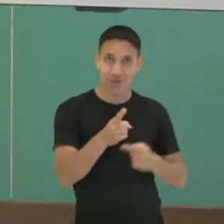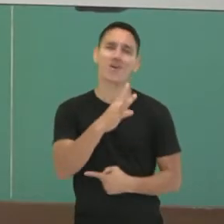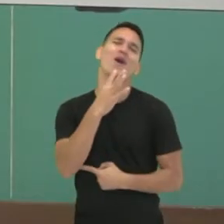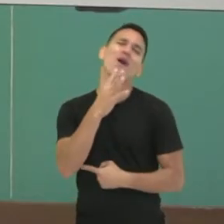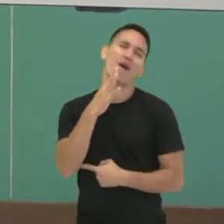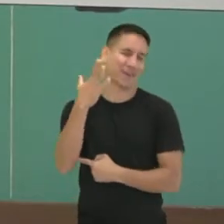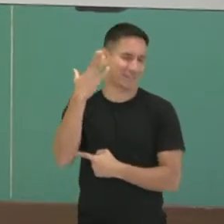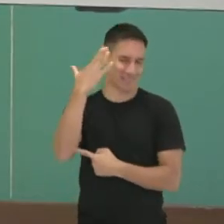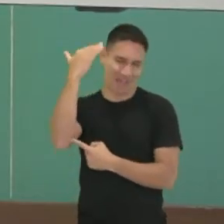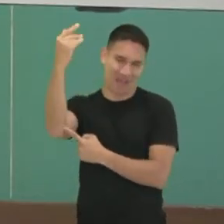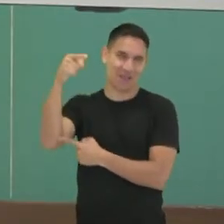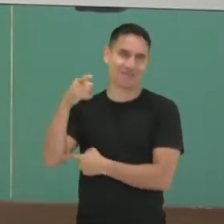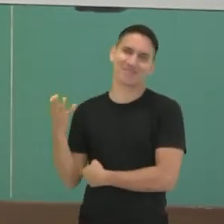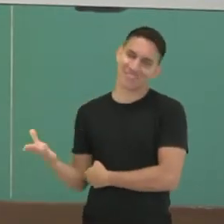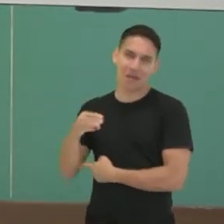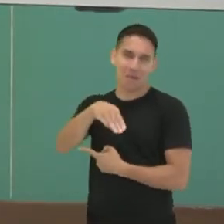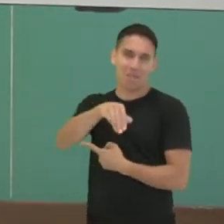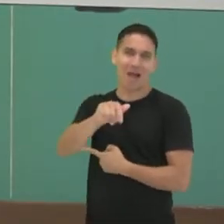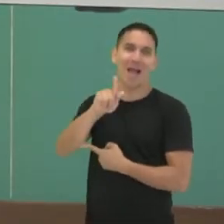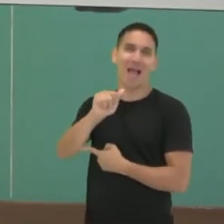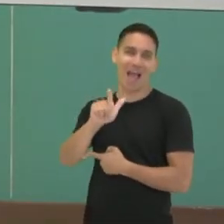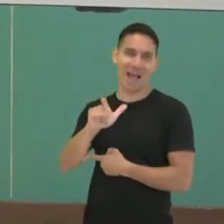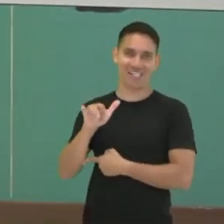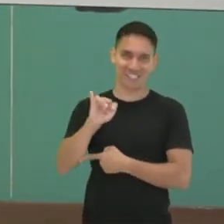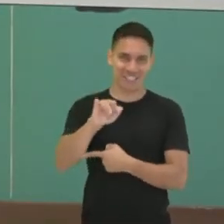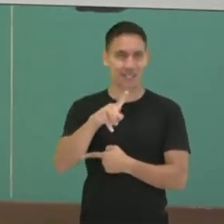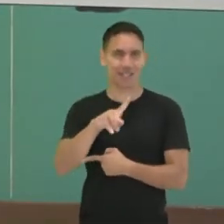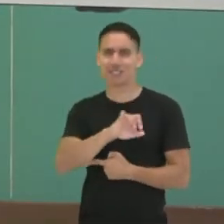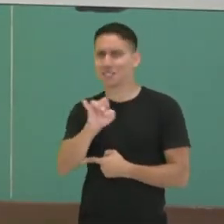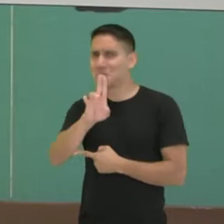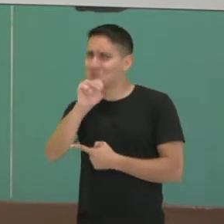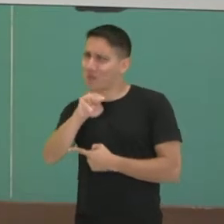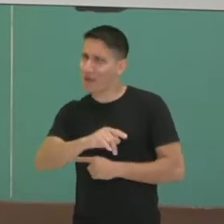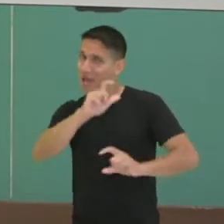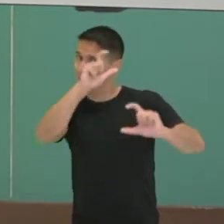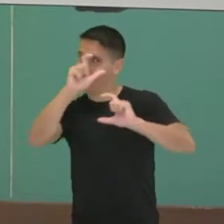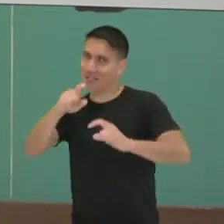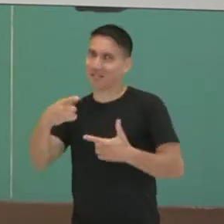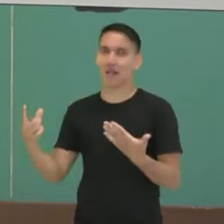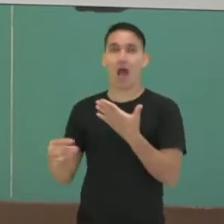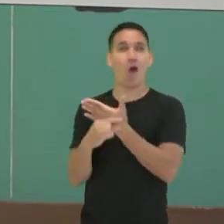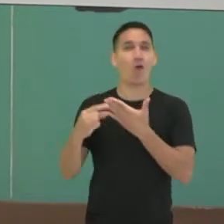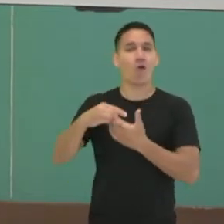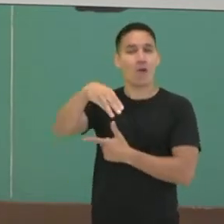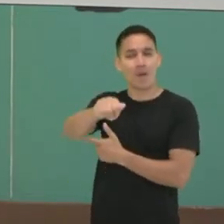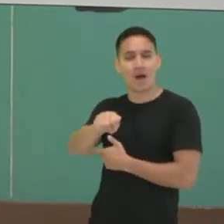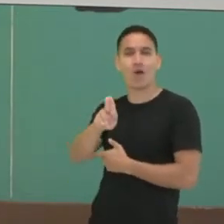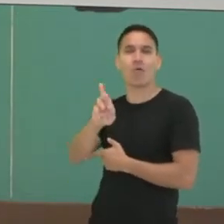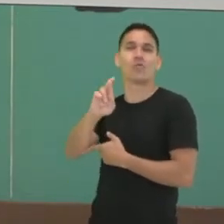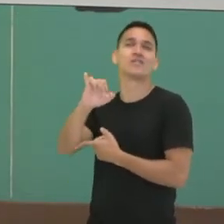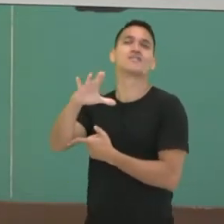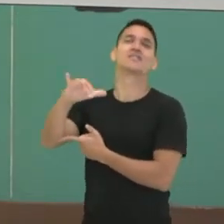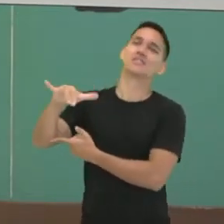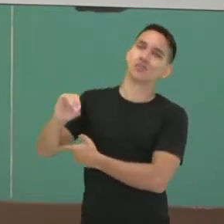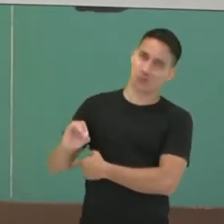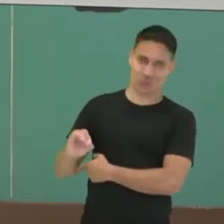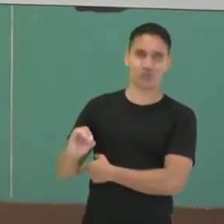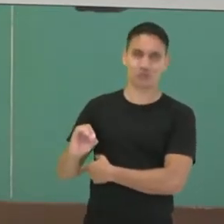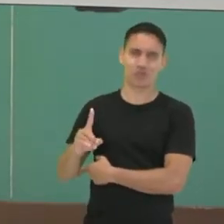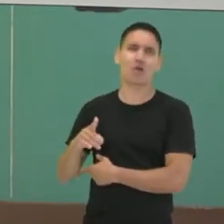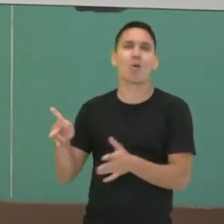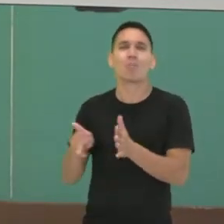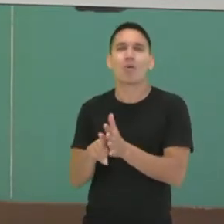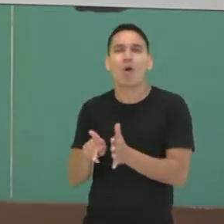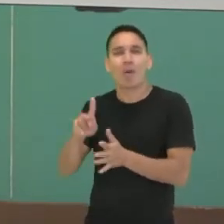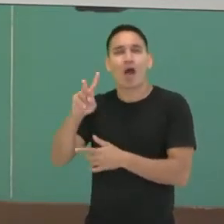conhecem bem, né? Quem nunca leu aí uma história em quadrinhos do Maurício de Souza, da Turma da Mônica, as histórias do